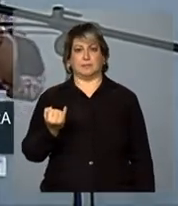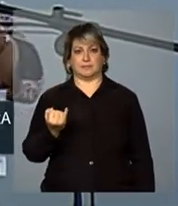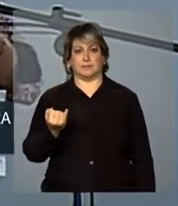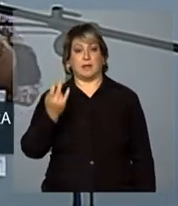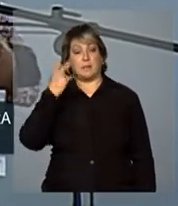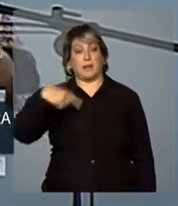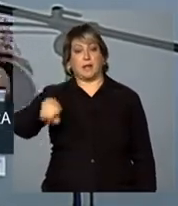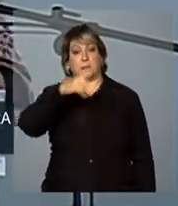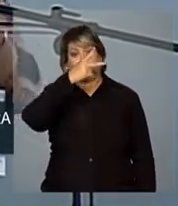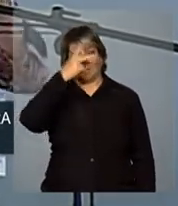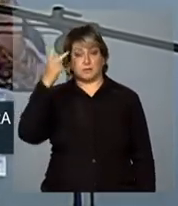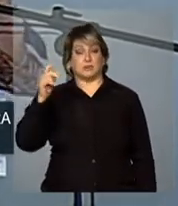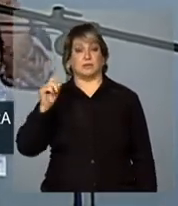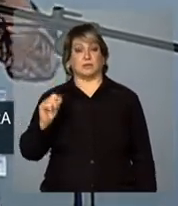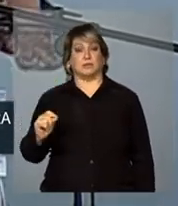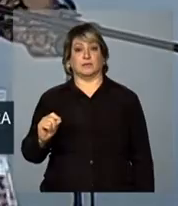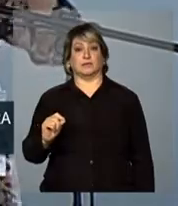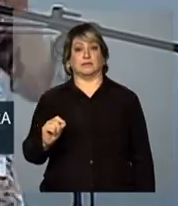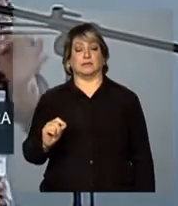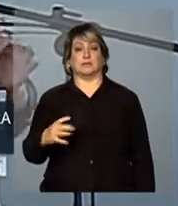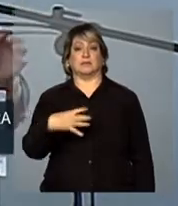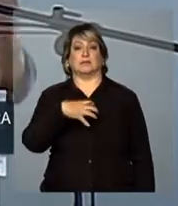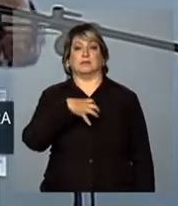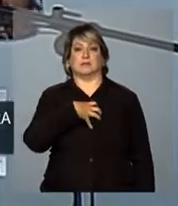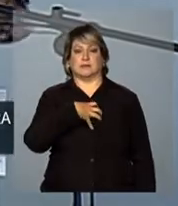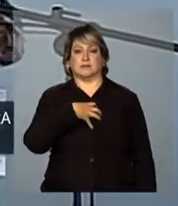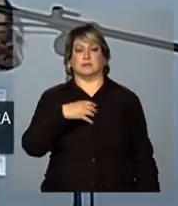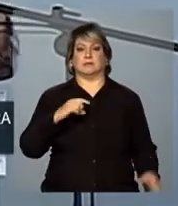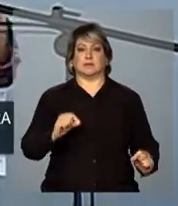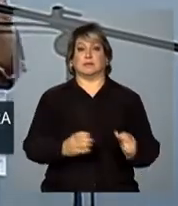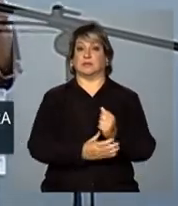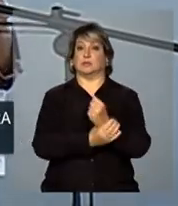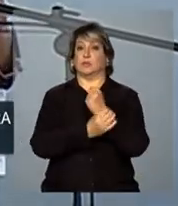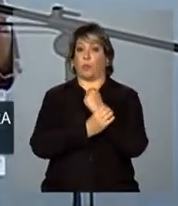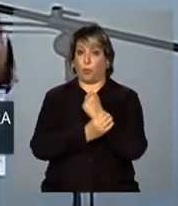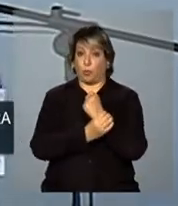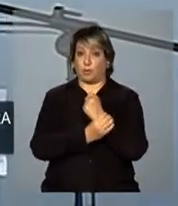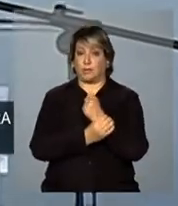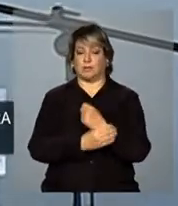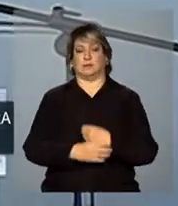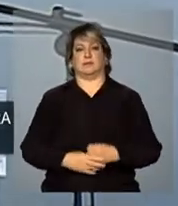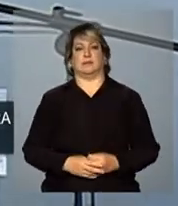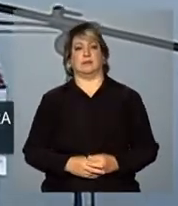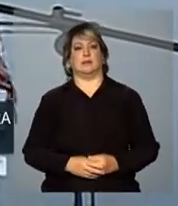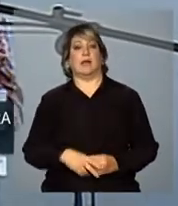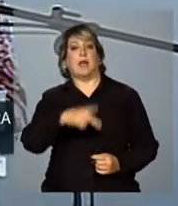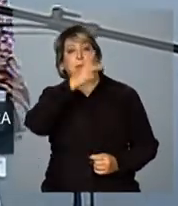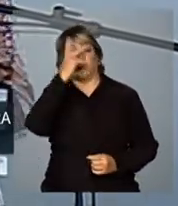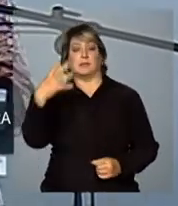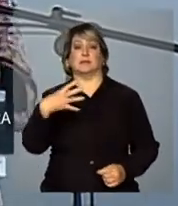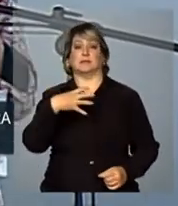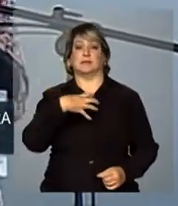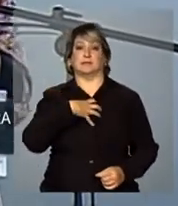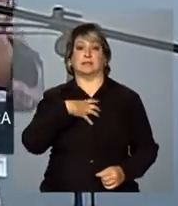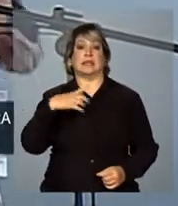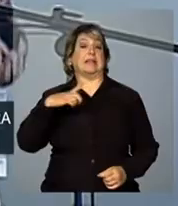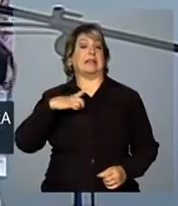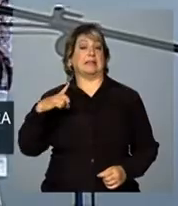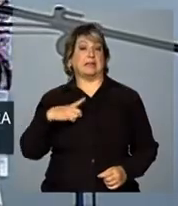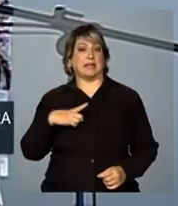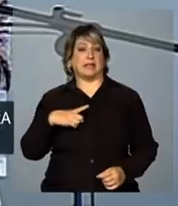para as pessoas se sentirem seguras, para as pessoas